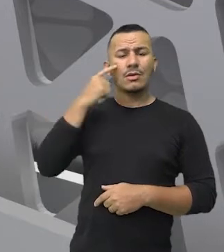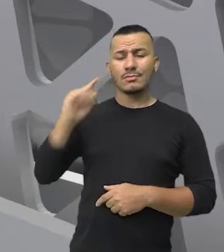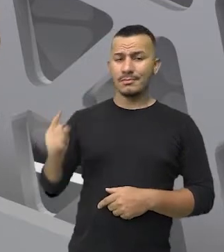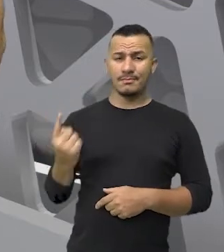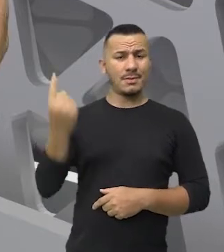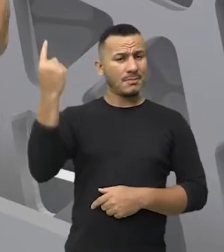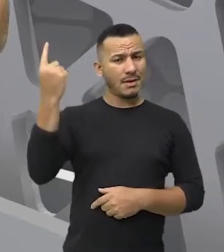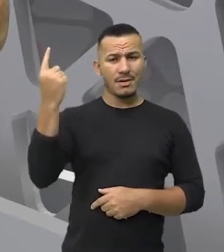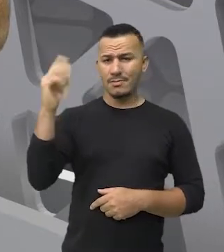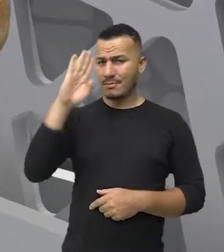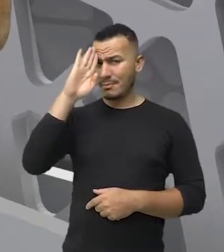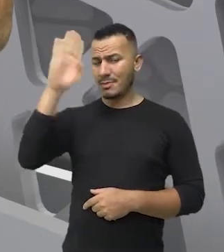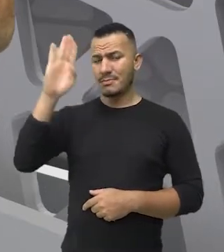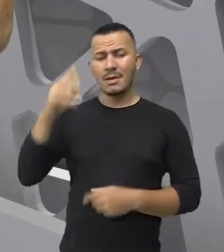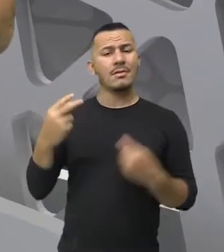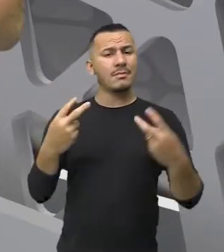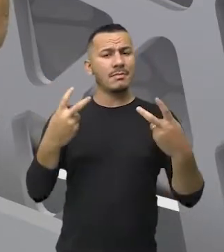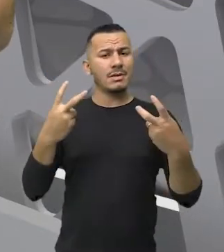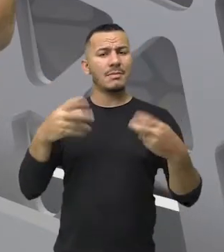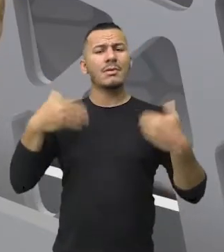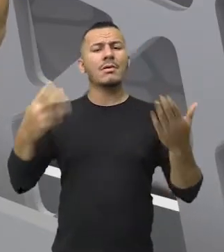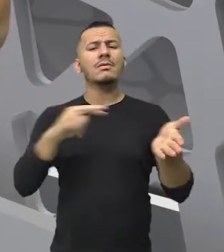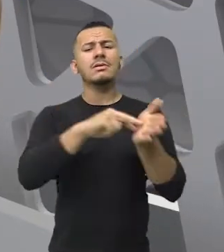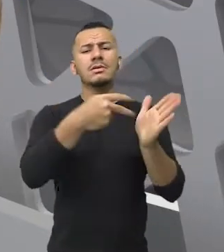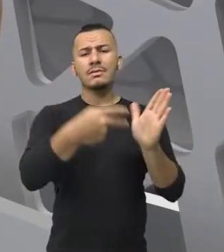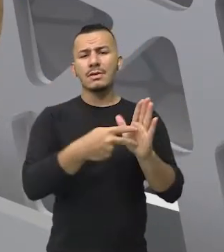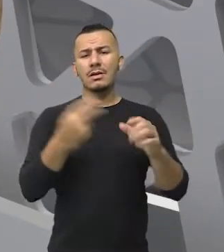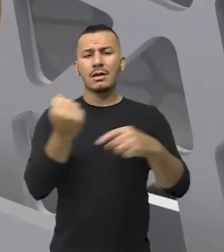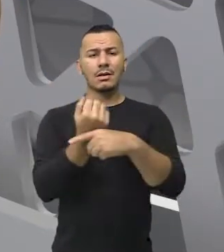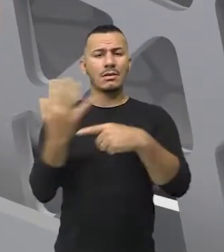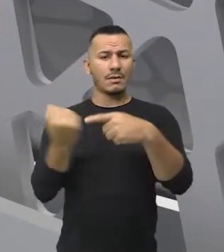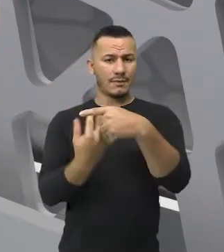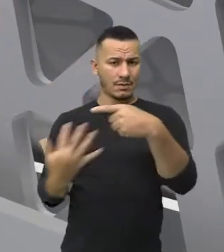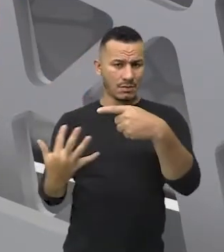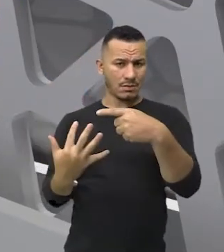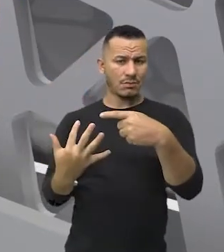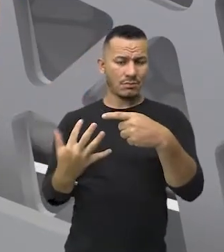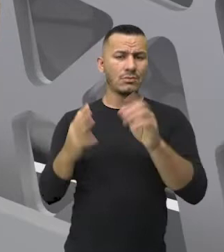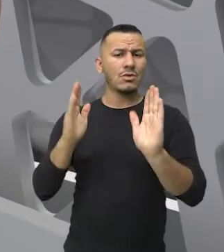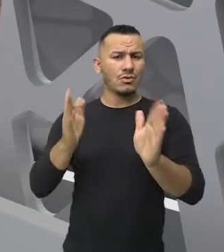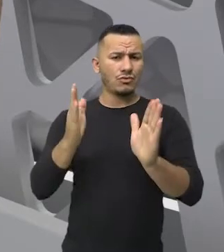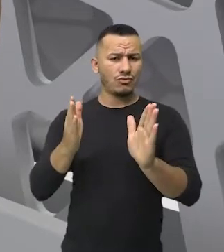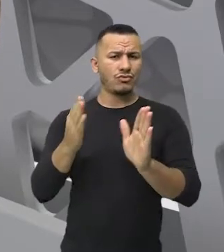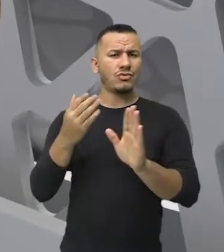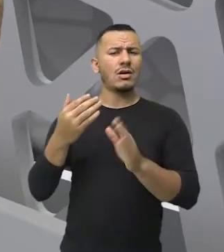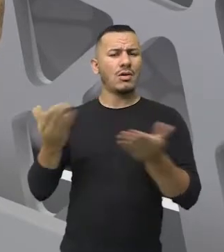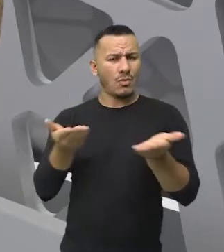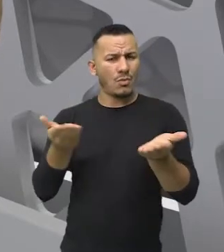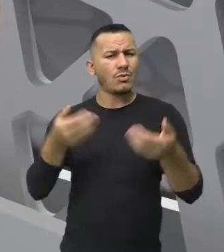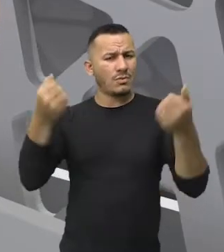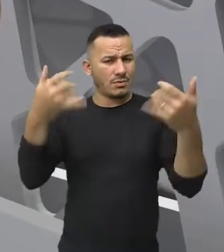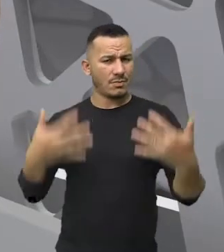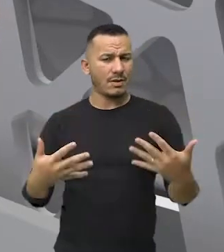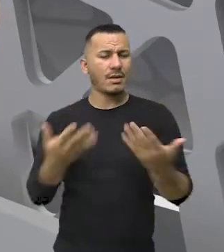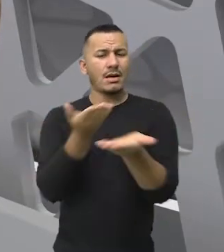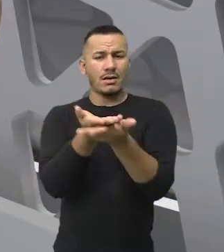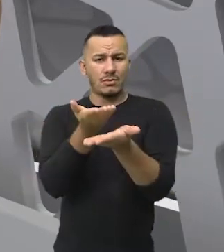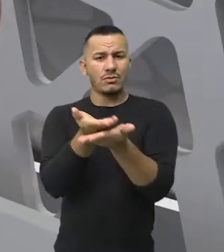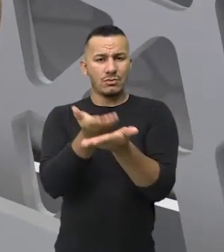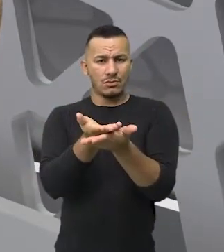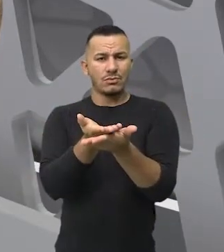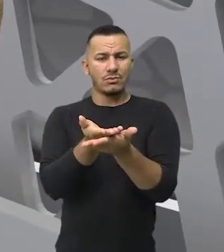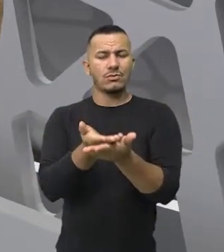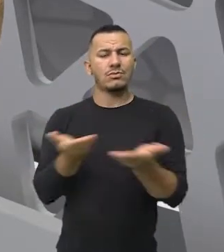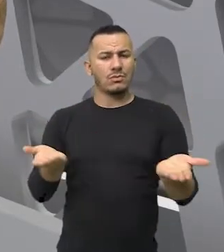primeira coisa que você tem que fazer é verificar qual o significado dessa fração. A gente aprendeu um pouquinho disso ainda, até mesmo hoje, na aula de hoje,